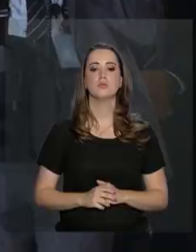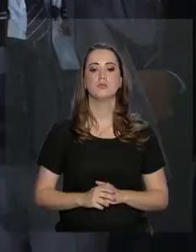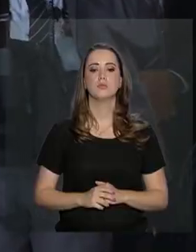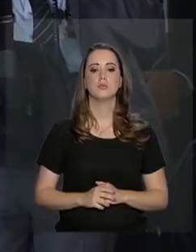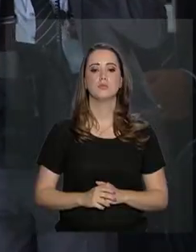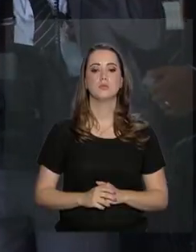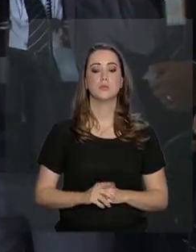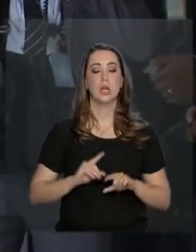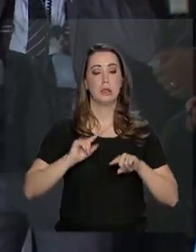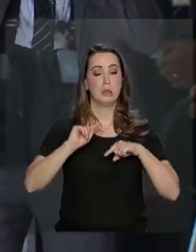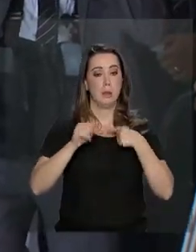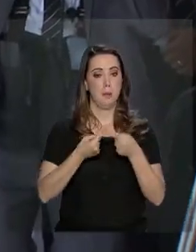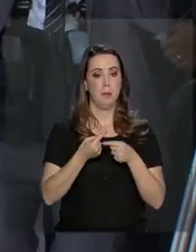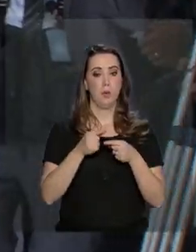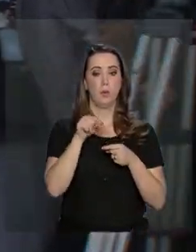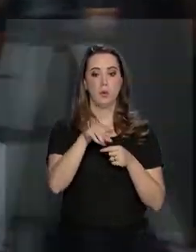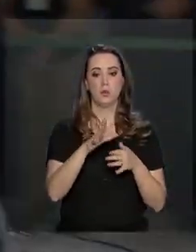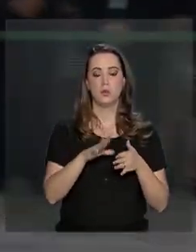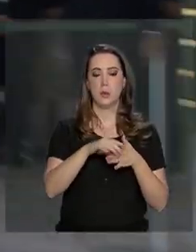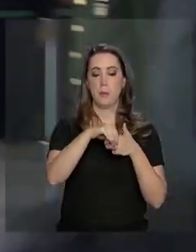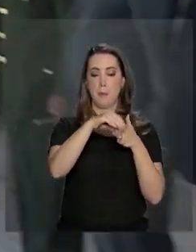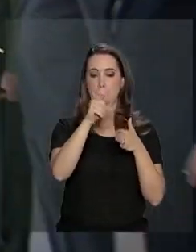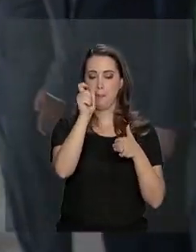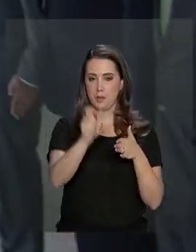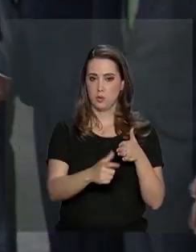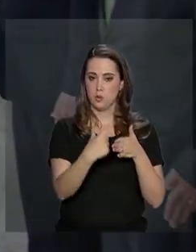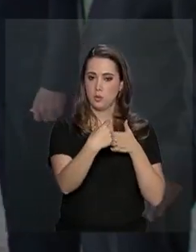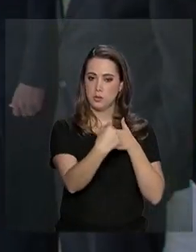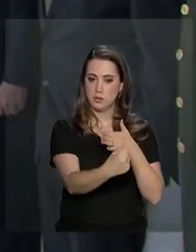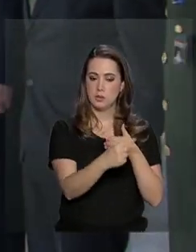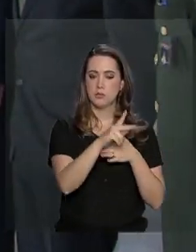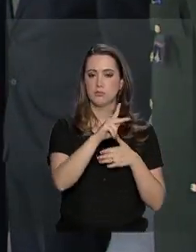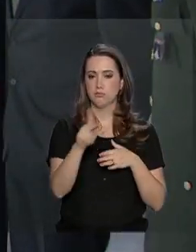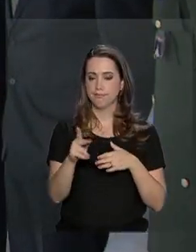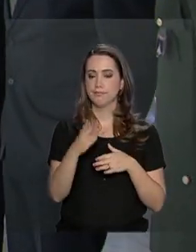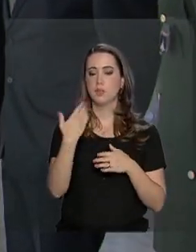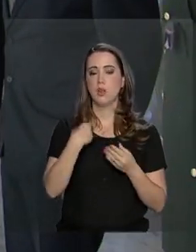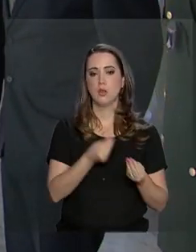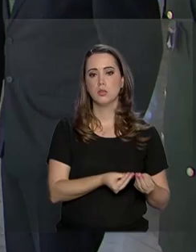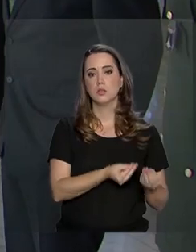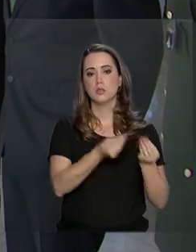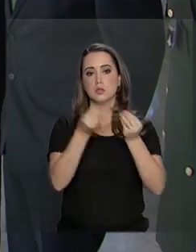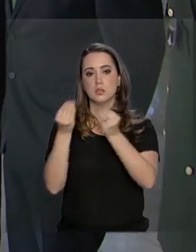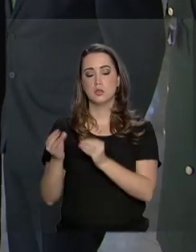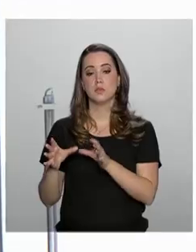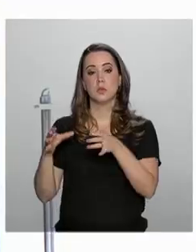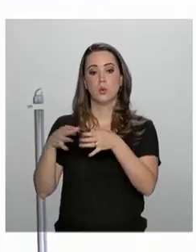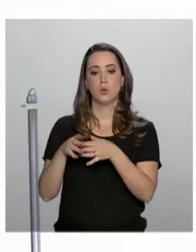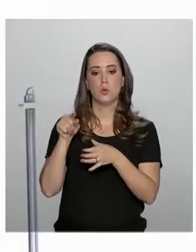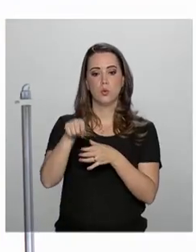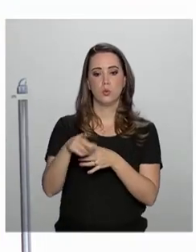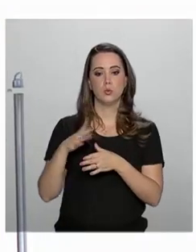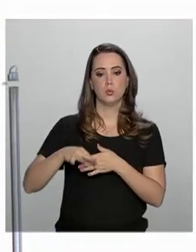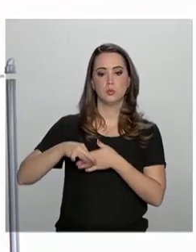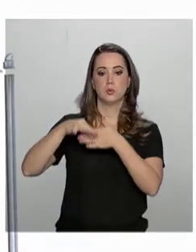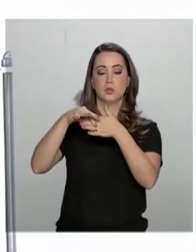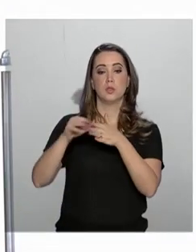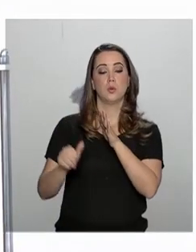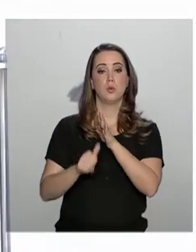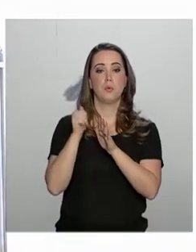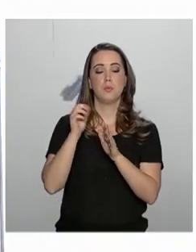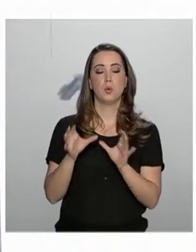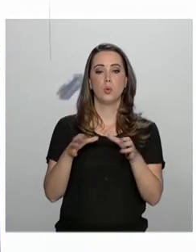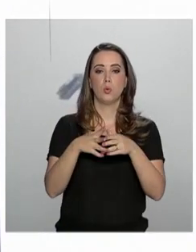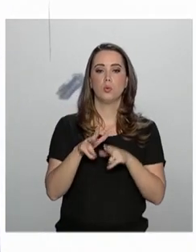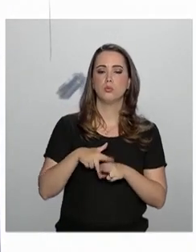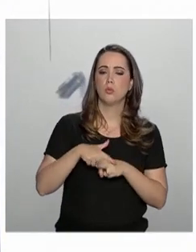na sequência o comandante do batalhão da guarda presidencial passou o comando da guarda para o comandante do 1º regimento